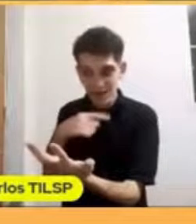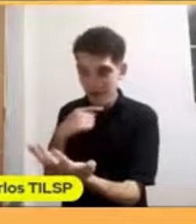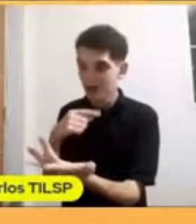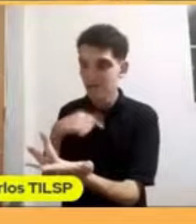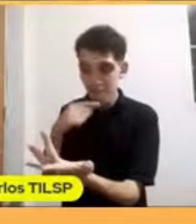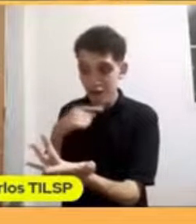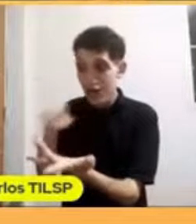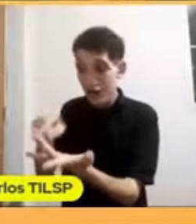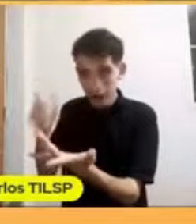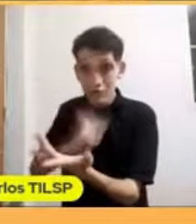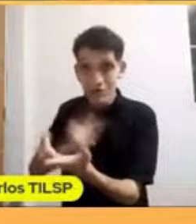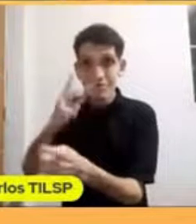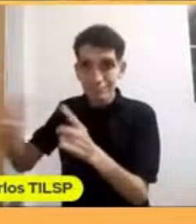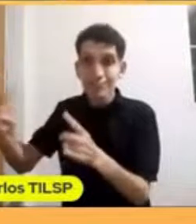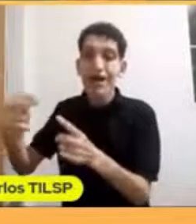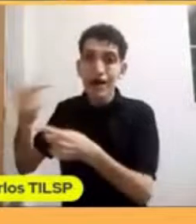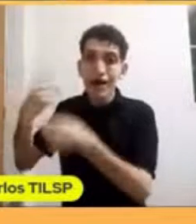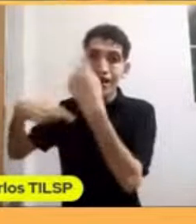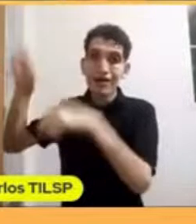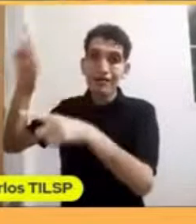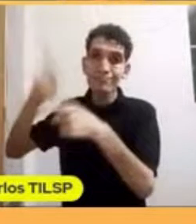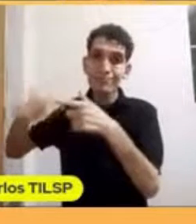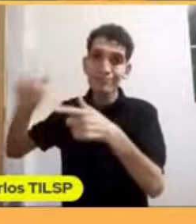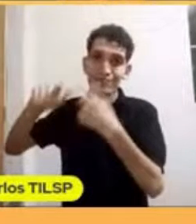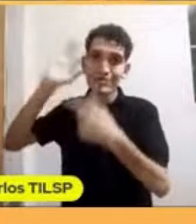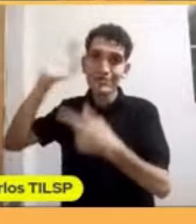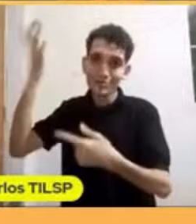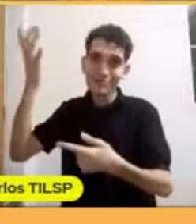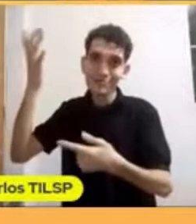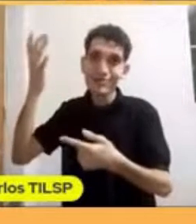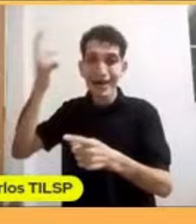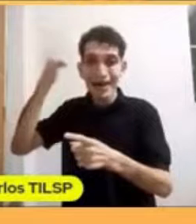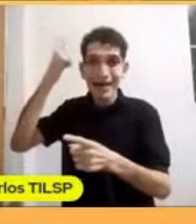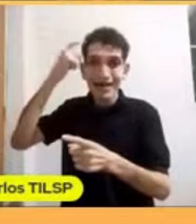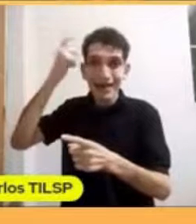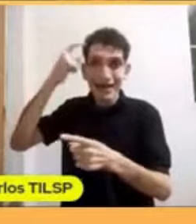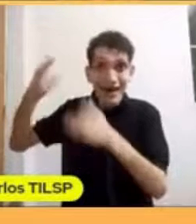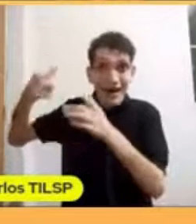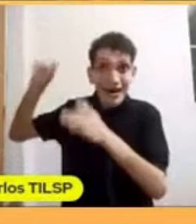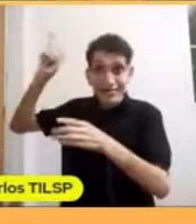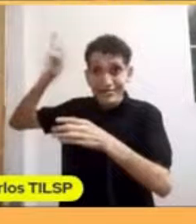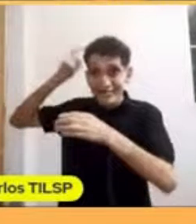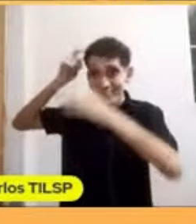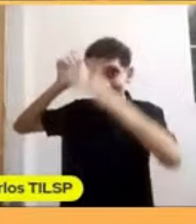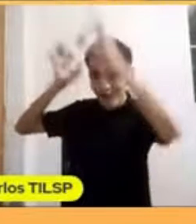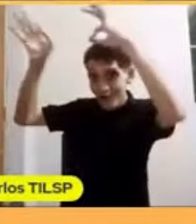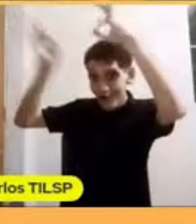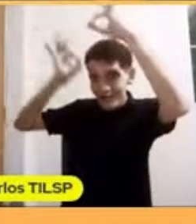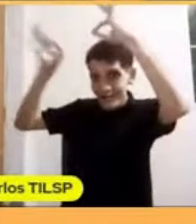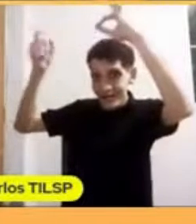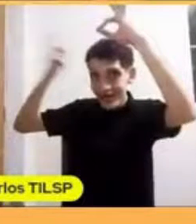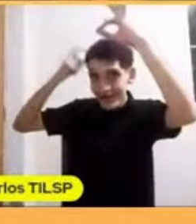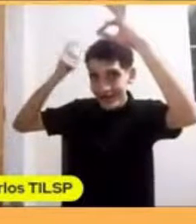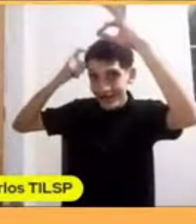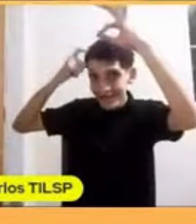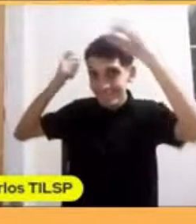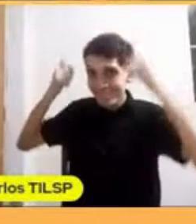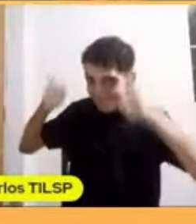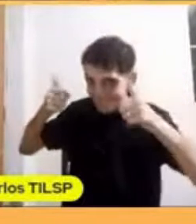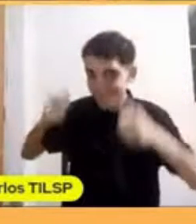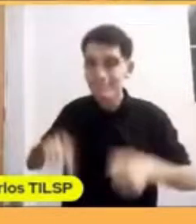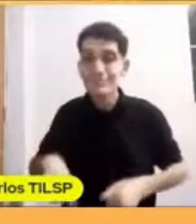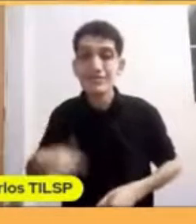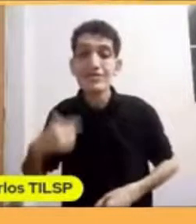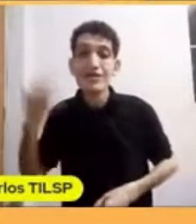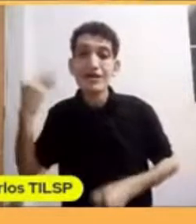pouquinho esse livro, porque esse livro ele teve um significado muito grande na época, quando eu comecei com acessibilidade, porque eu sabia